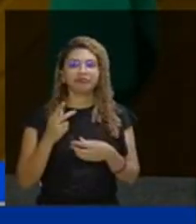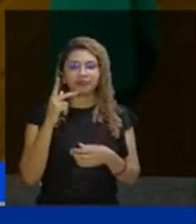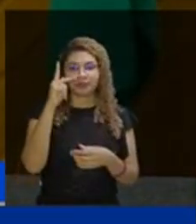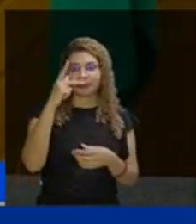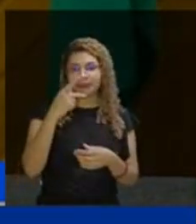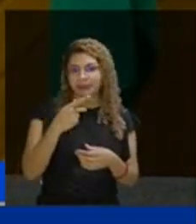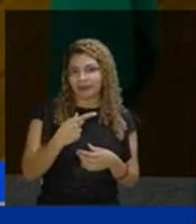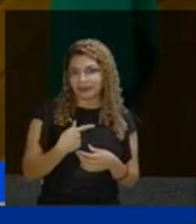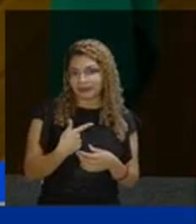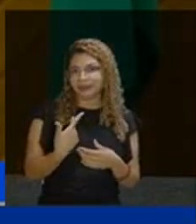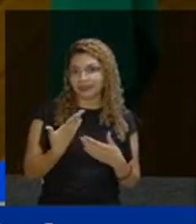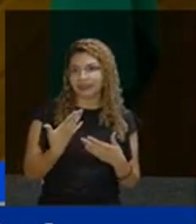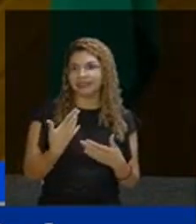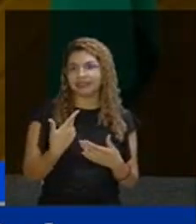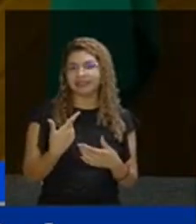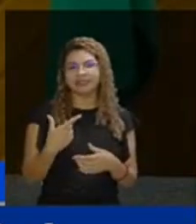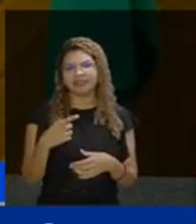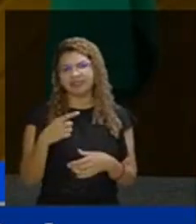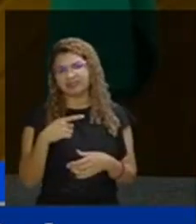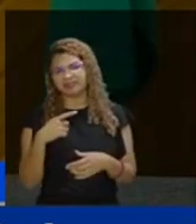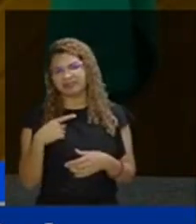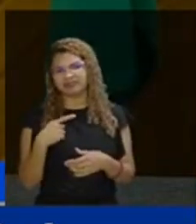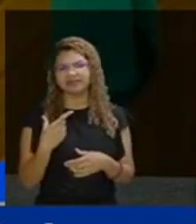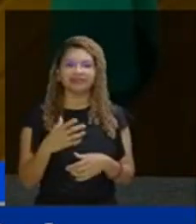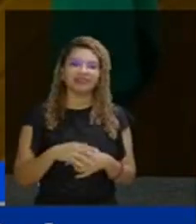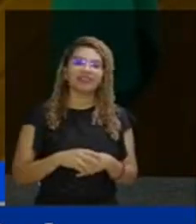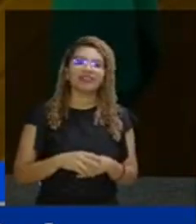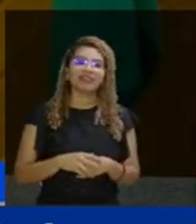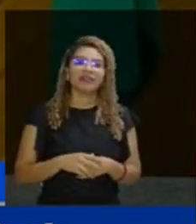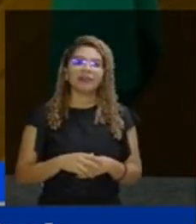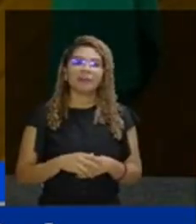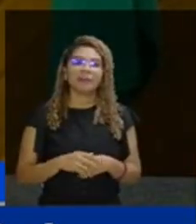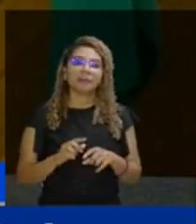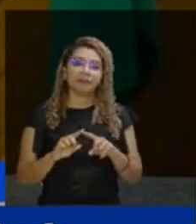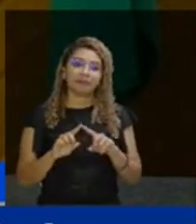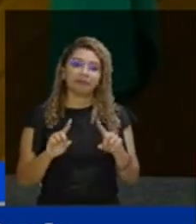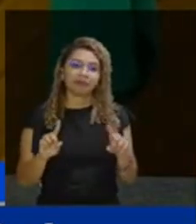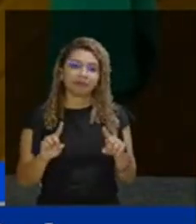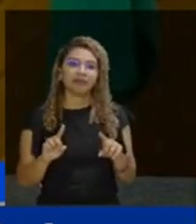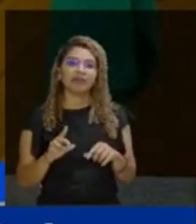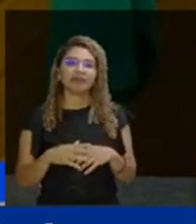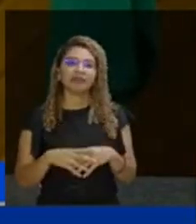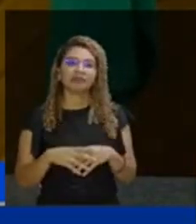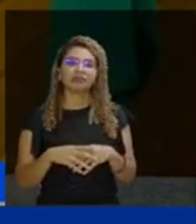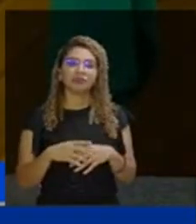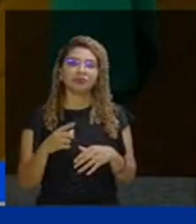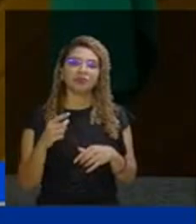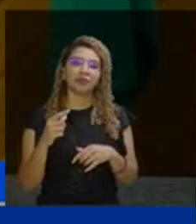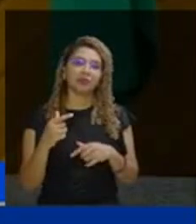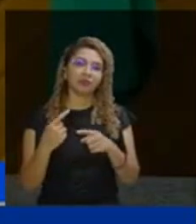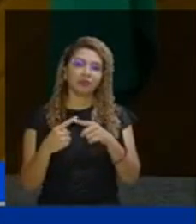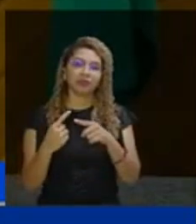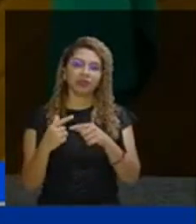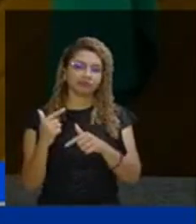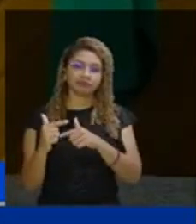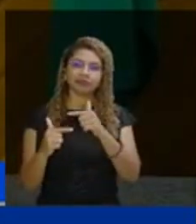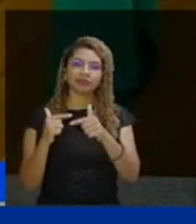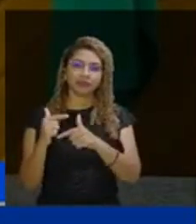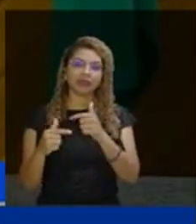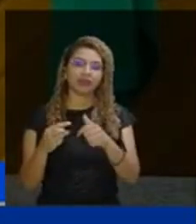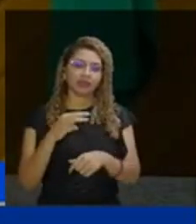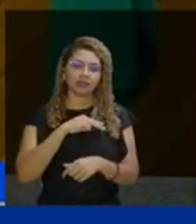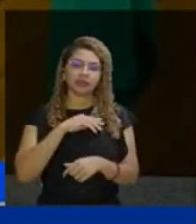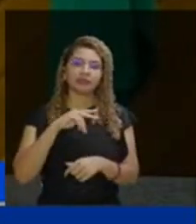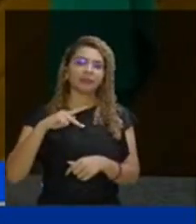para trás. Usa leve maquiagem, batom rosa mate e traz toga preta. Institucionais de entender que o